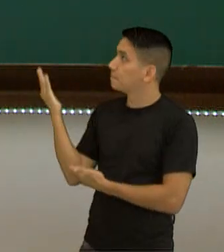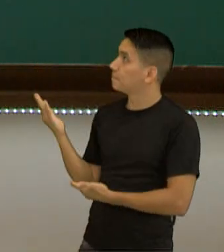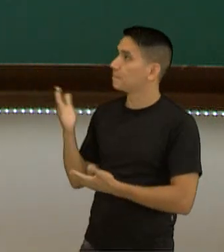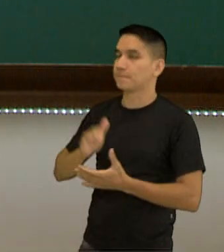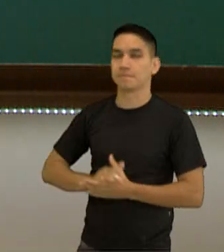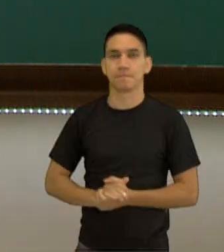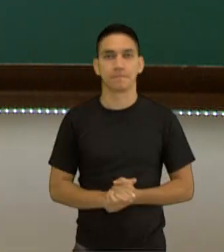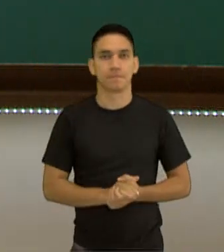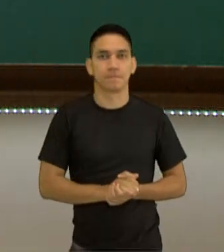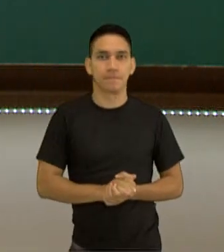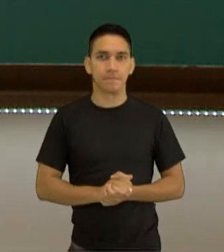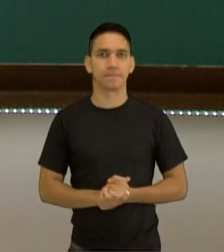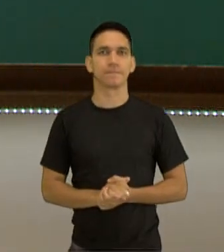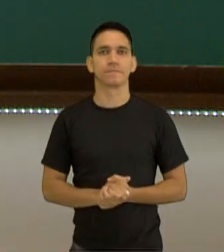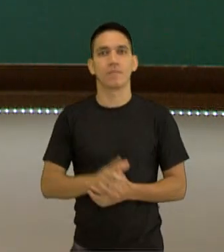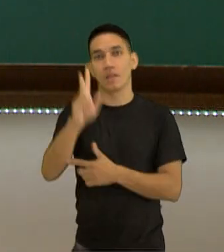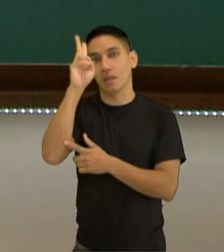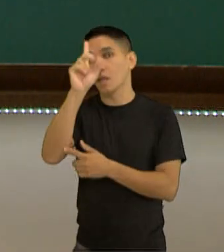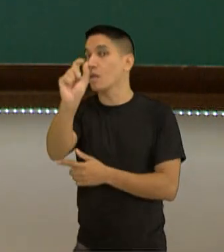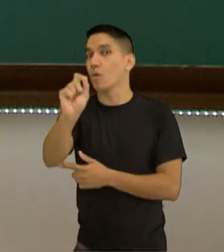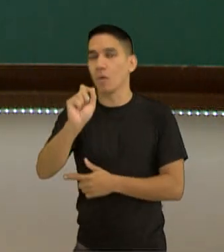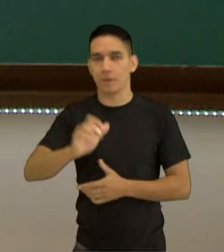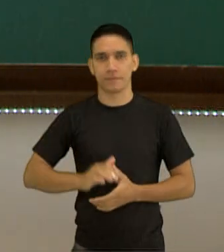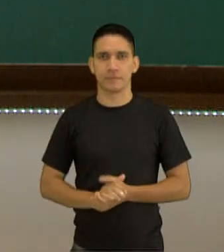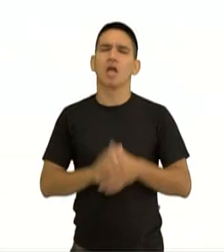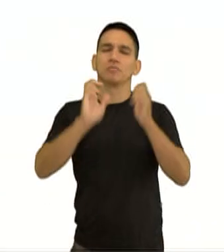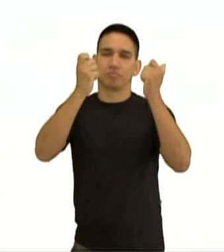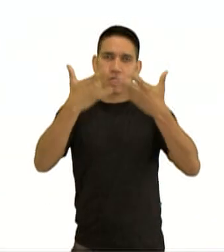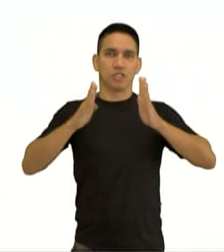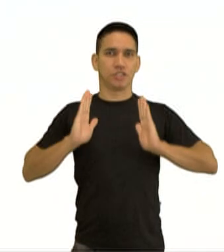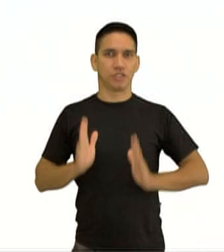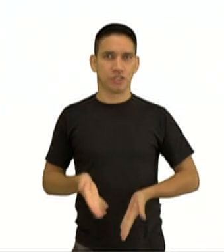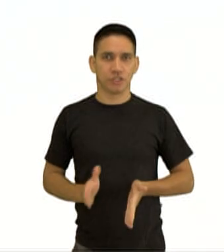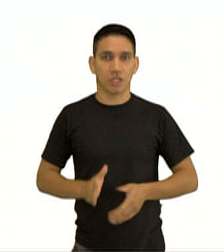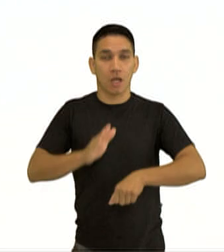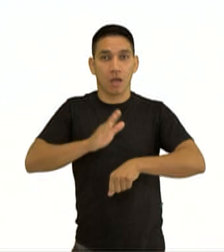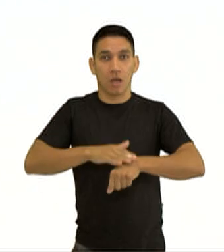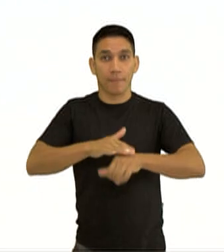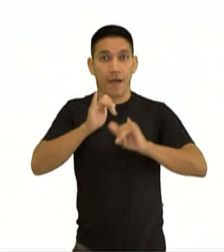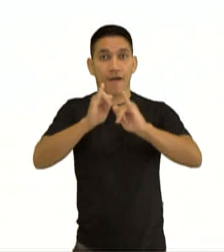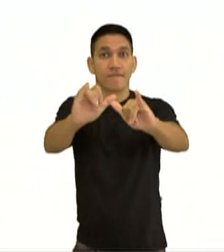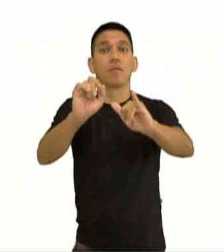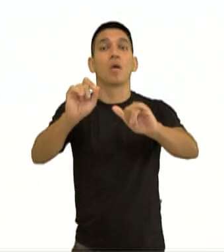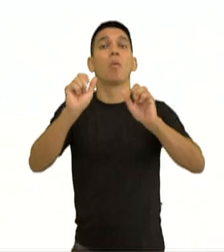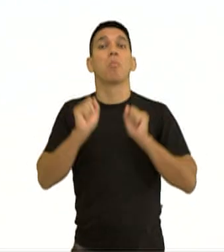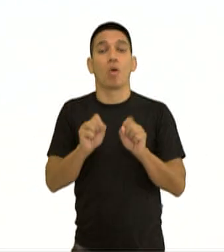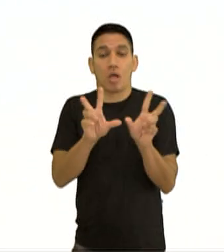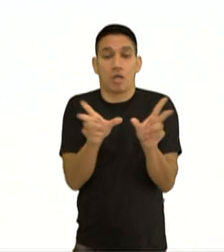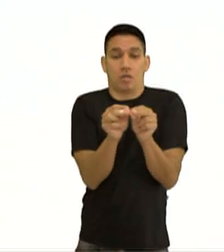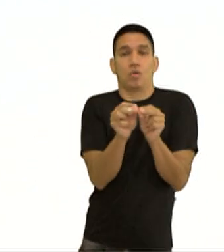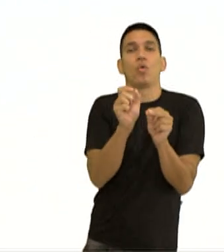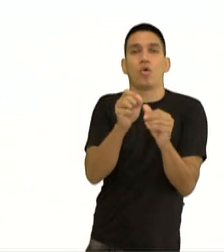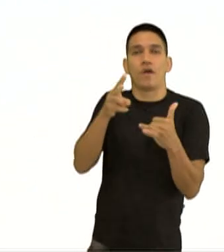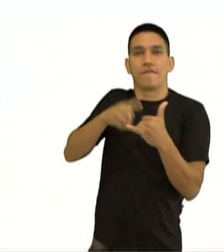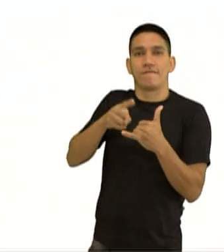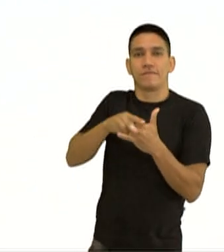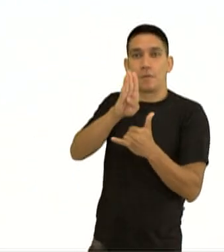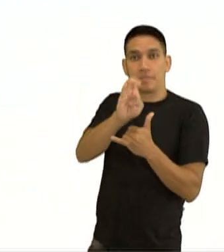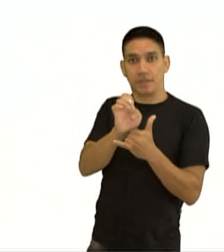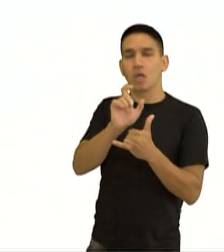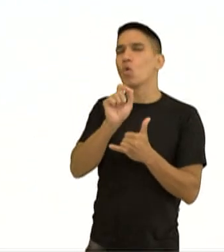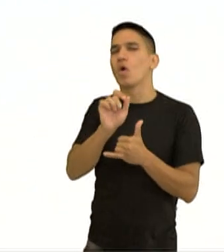ok? Lembrando que, como eu disse para vocês, na forma afirmativa, podemos ter a contração do verbo to be na frase